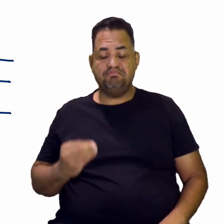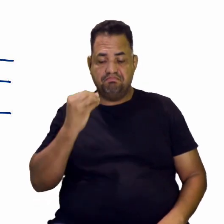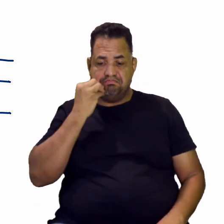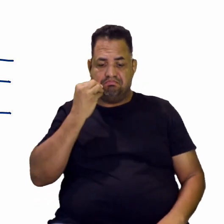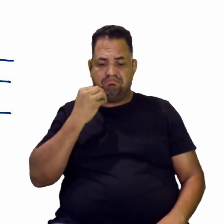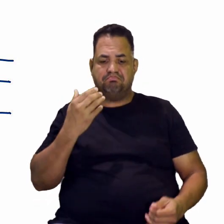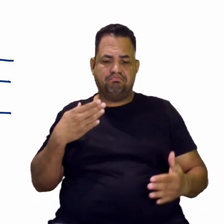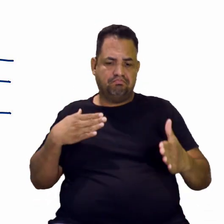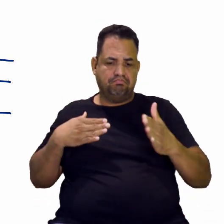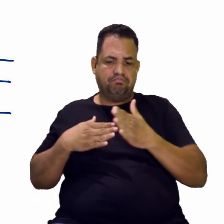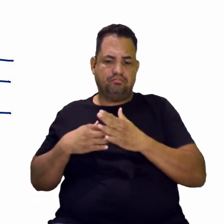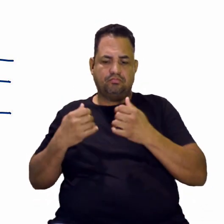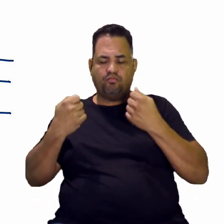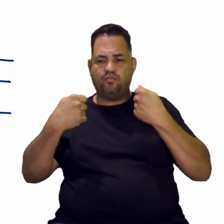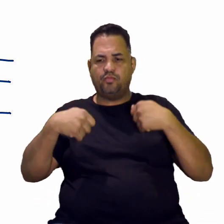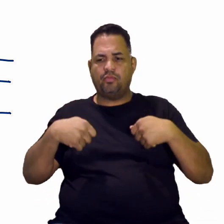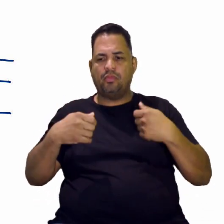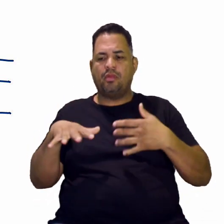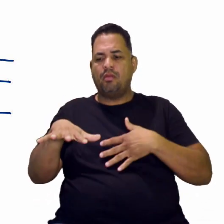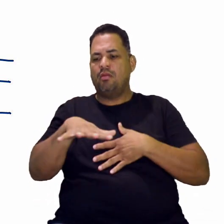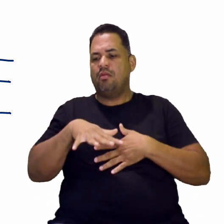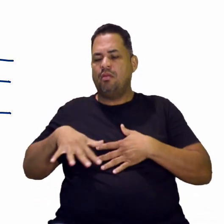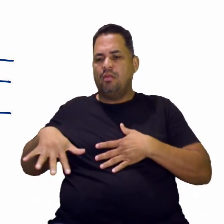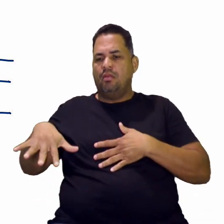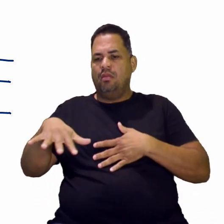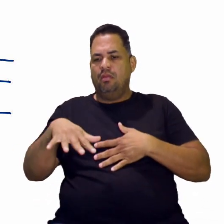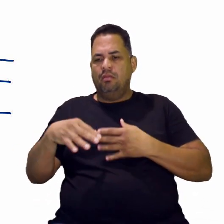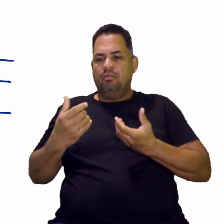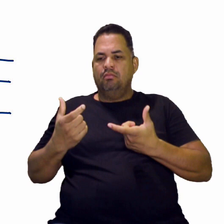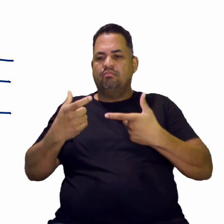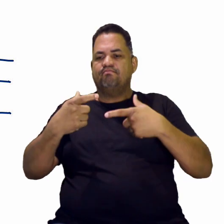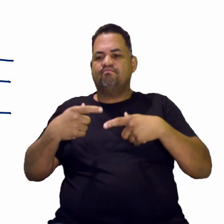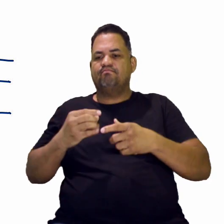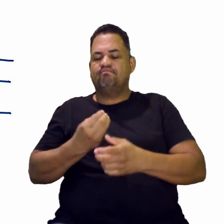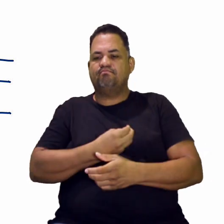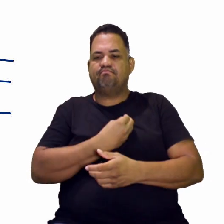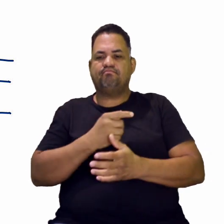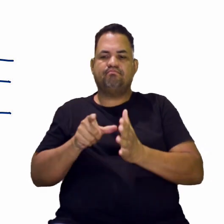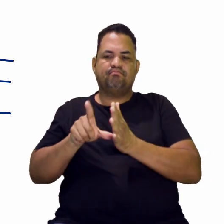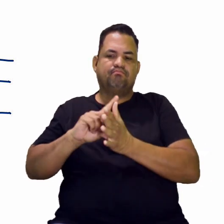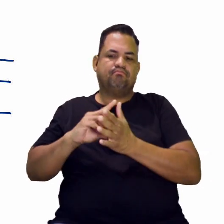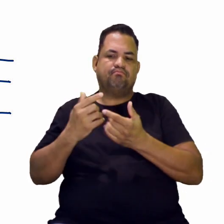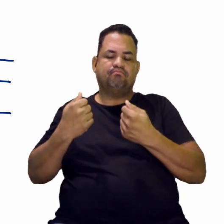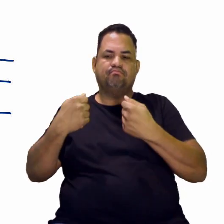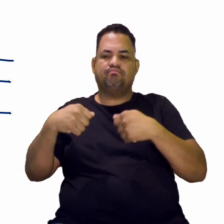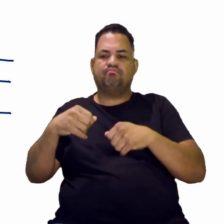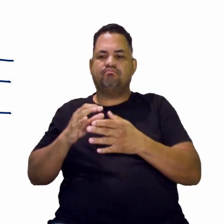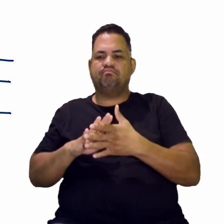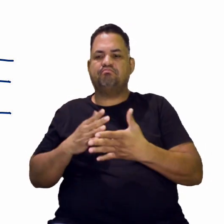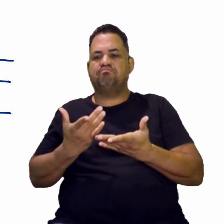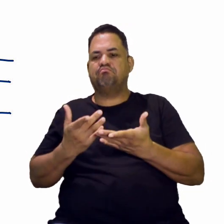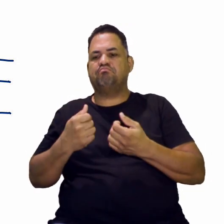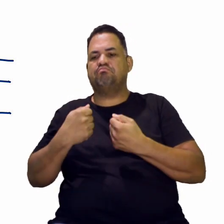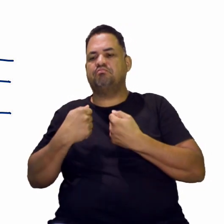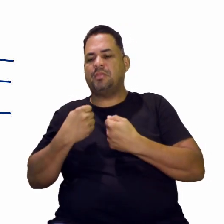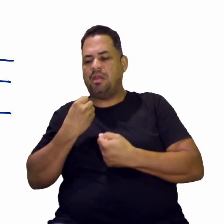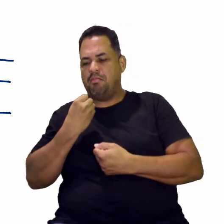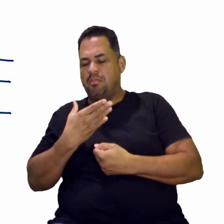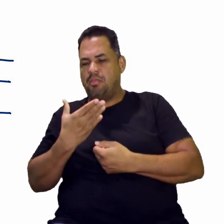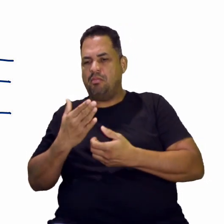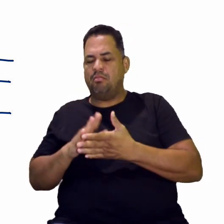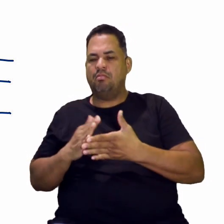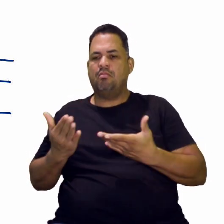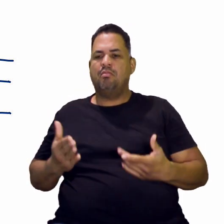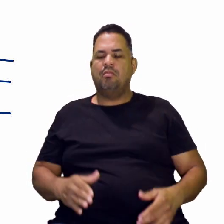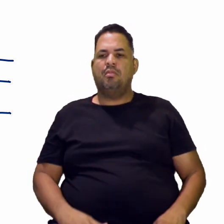máximo possível, né, o ambiente natural dele, para que ele consiga se sentir à vontade e consiga se recuperar